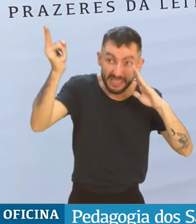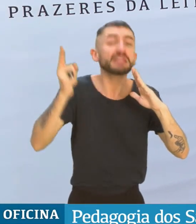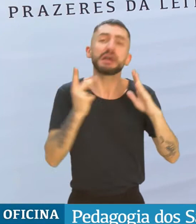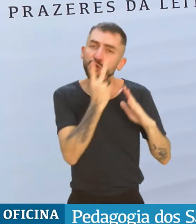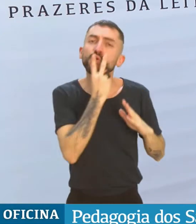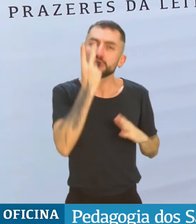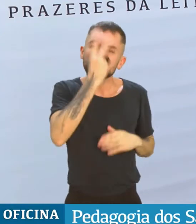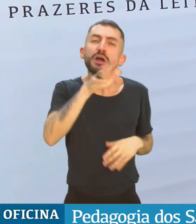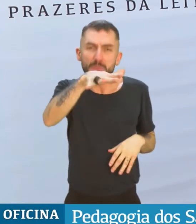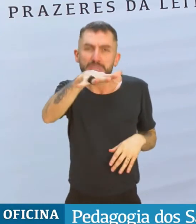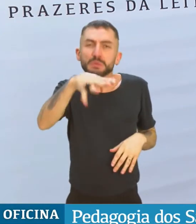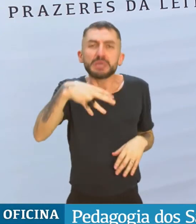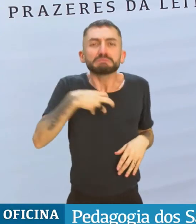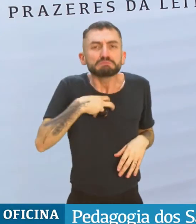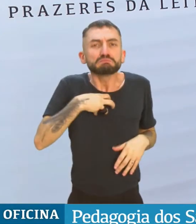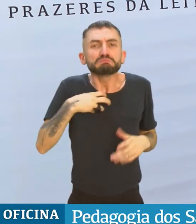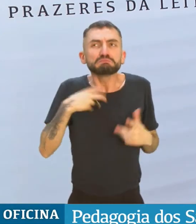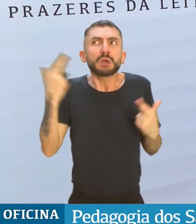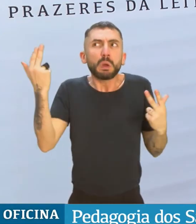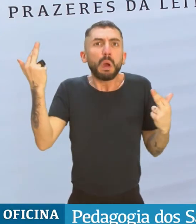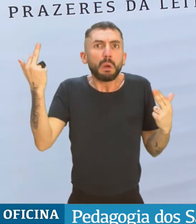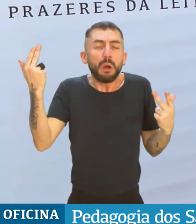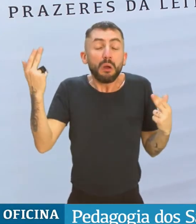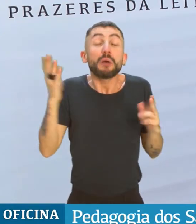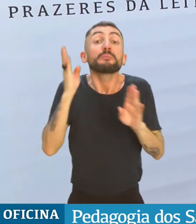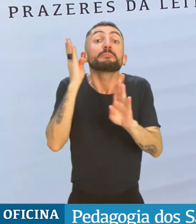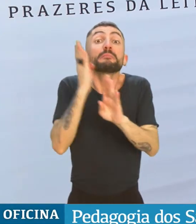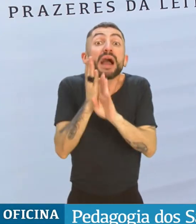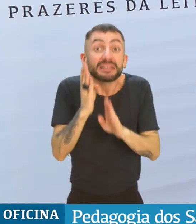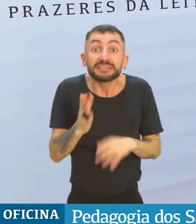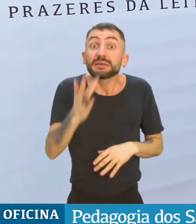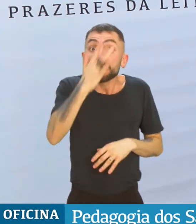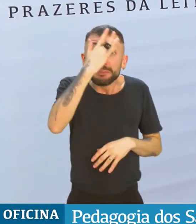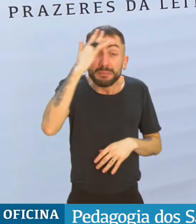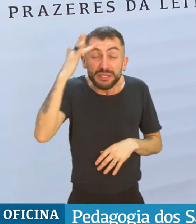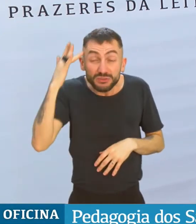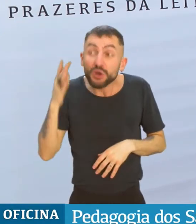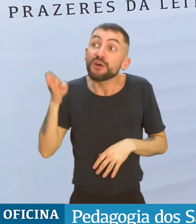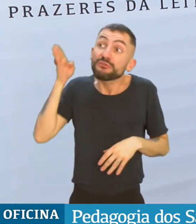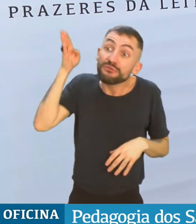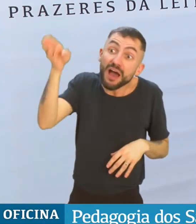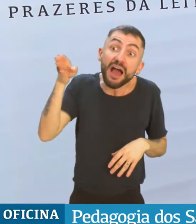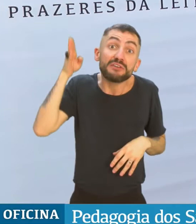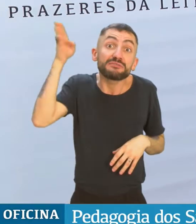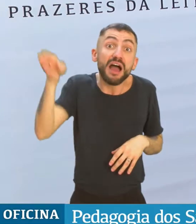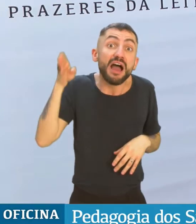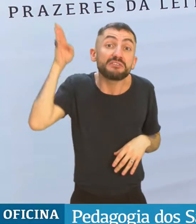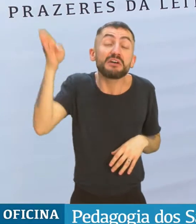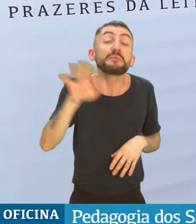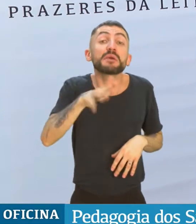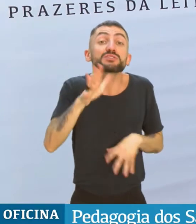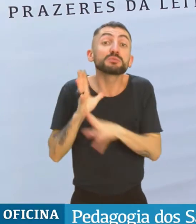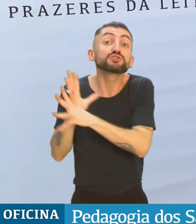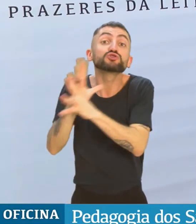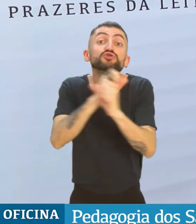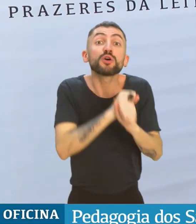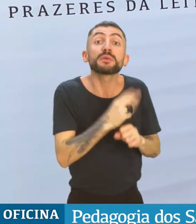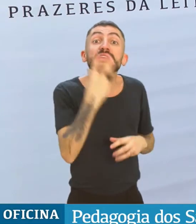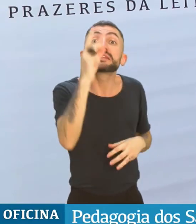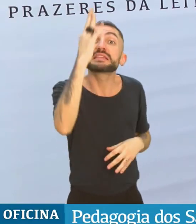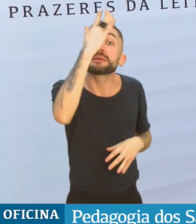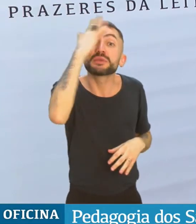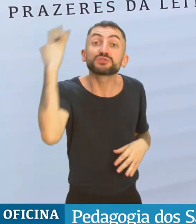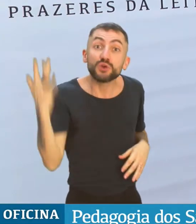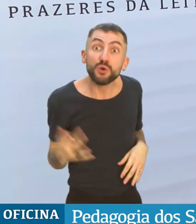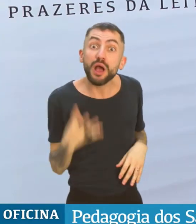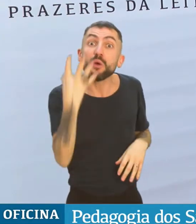tempo, 2 horas. Só que são saraus que você já tem uma frequência de 30, 40 poetas, às vezes numa noite.